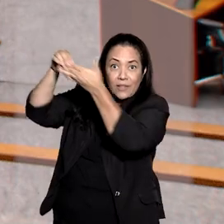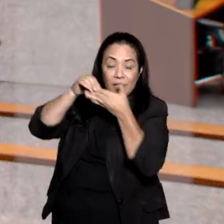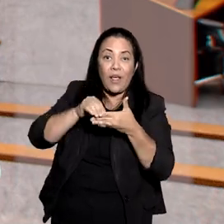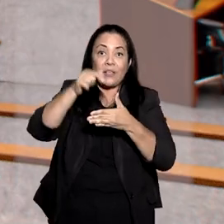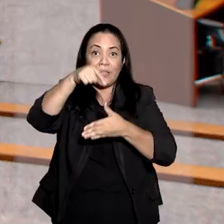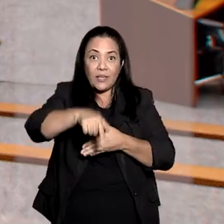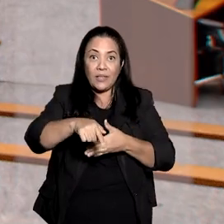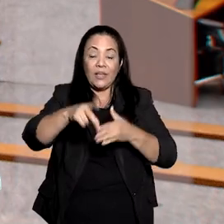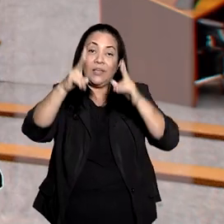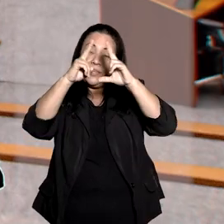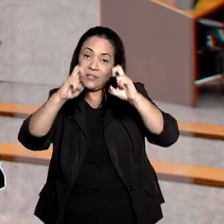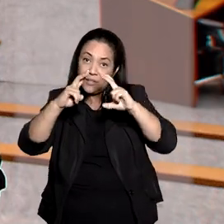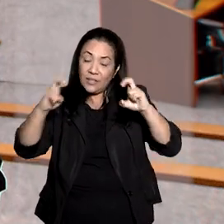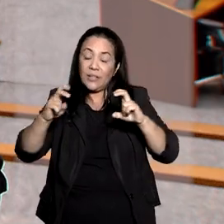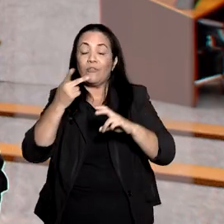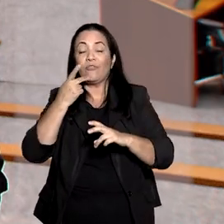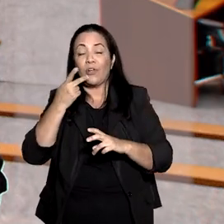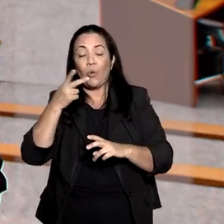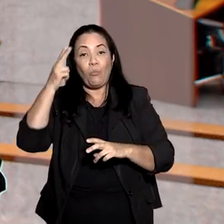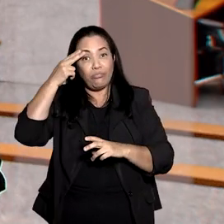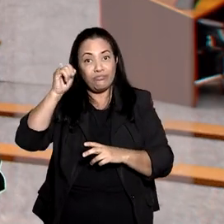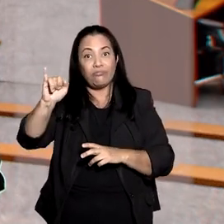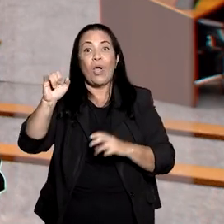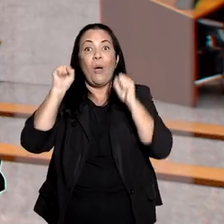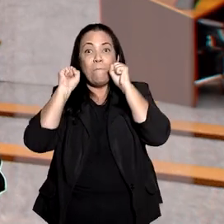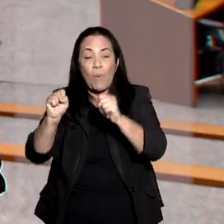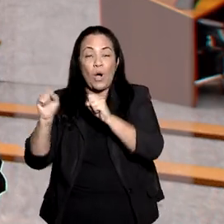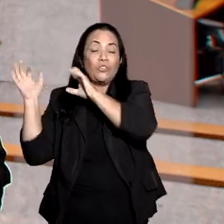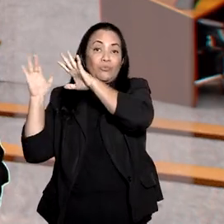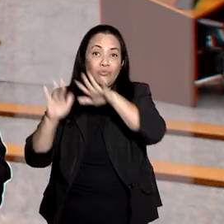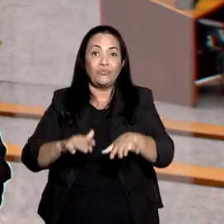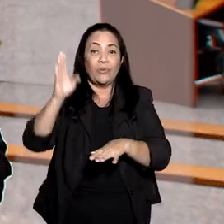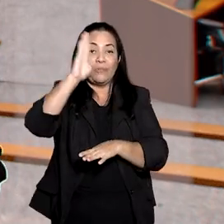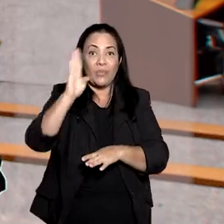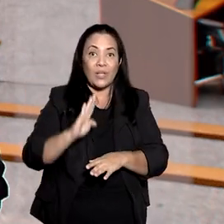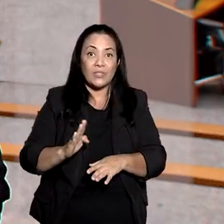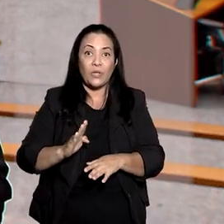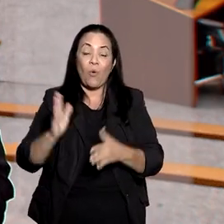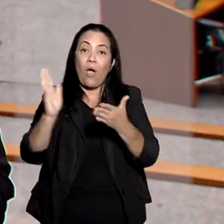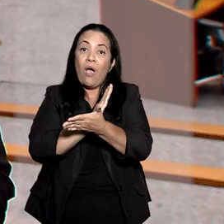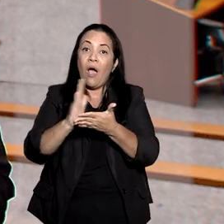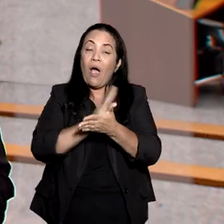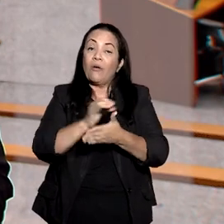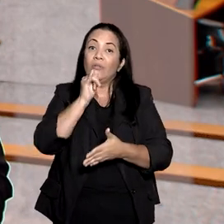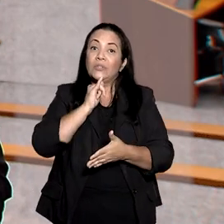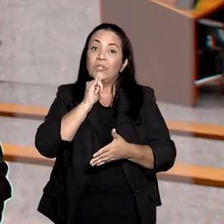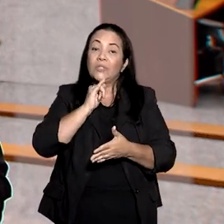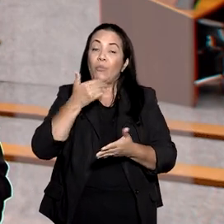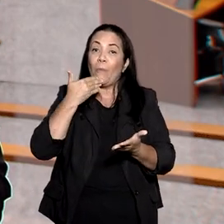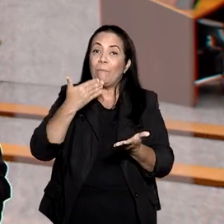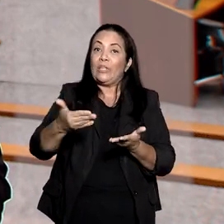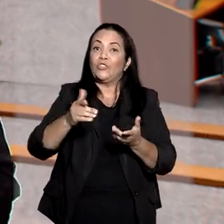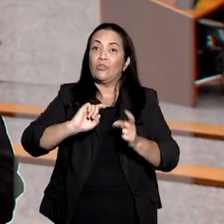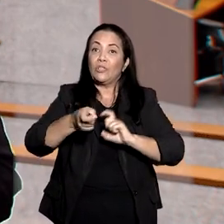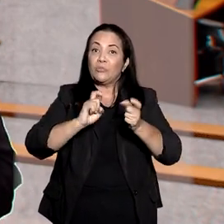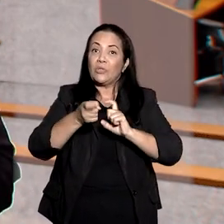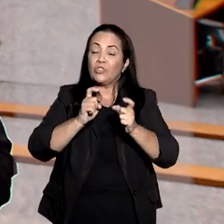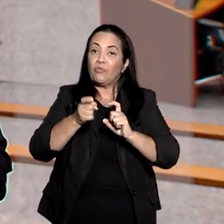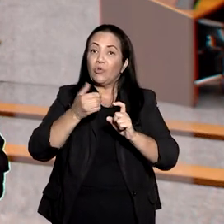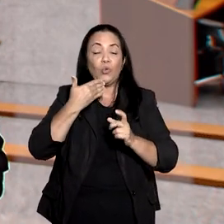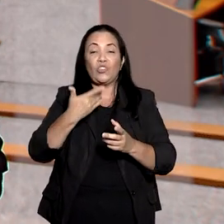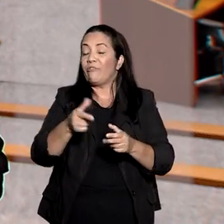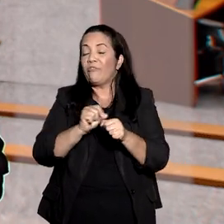Santa Catarina que permitiram o ingresso de haitianos no país isso porque em muitos casos o pedido administrativo